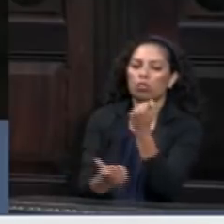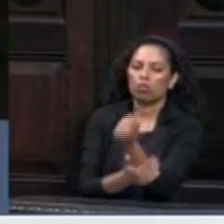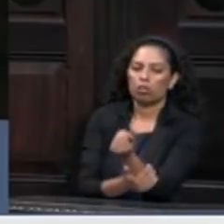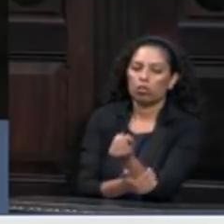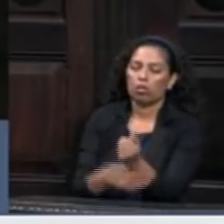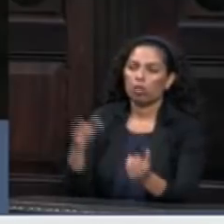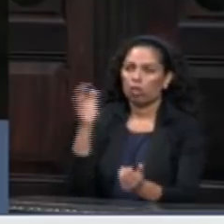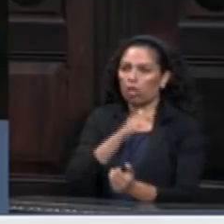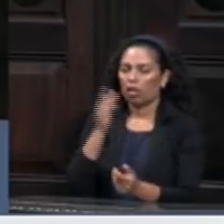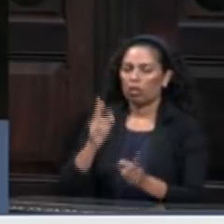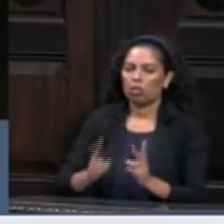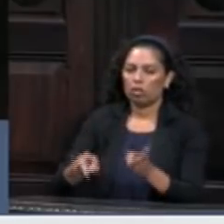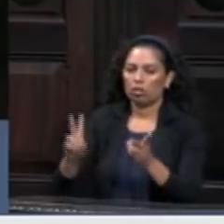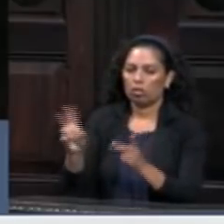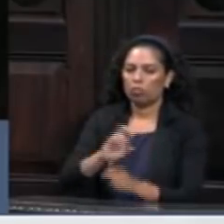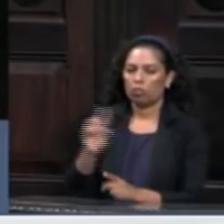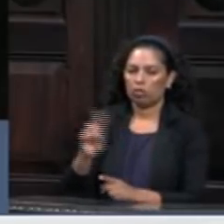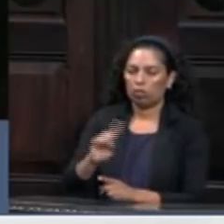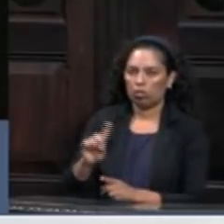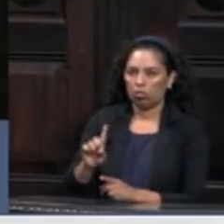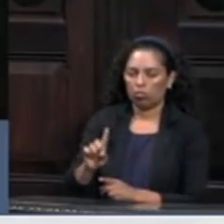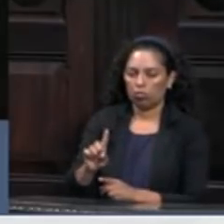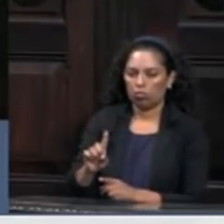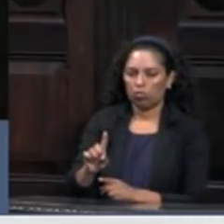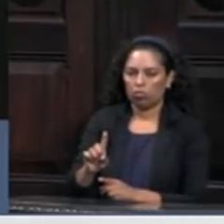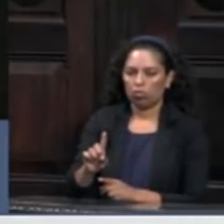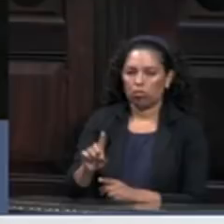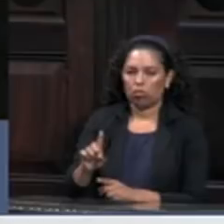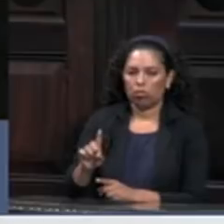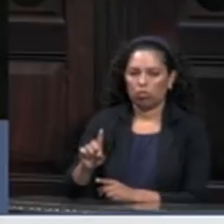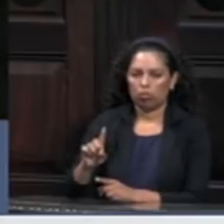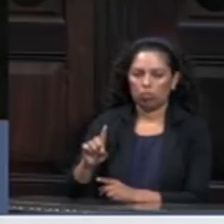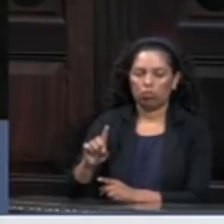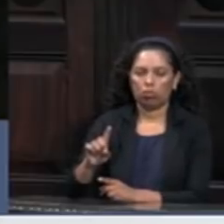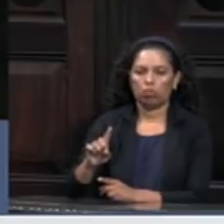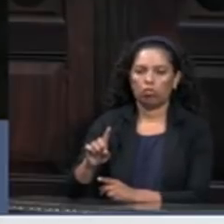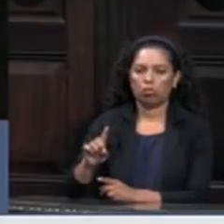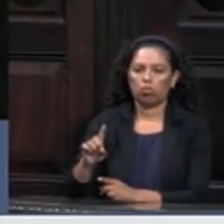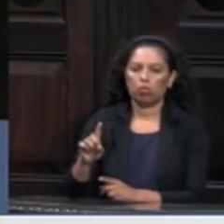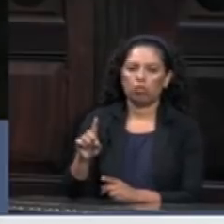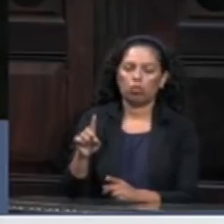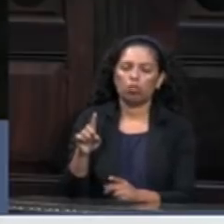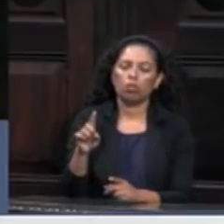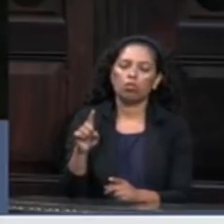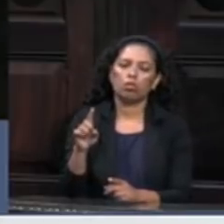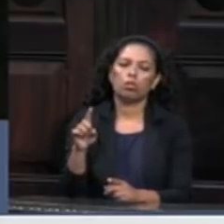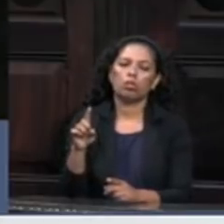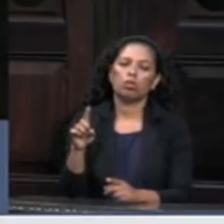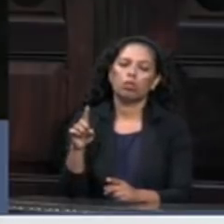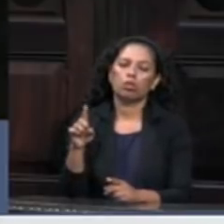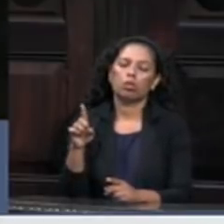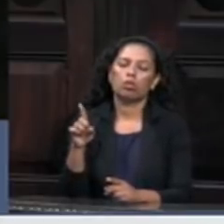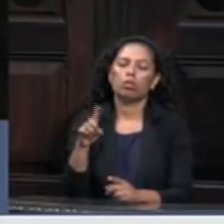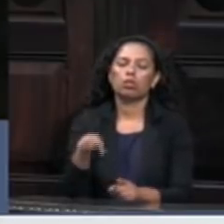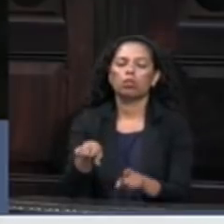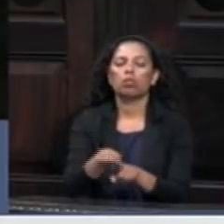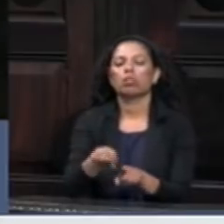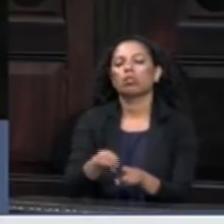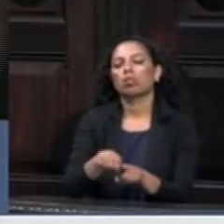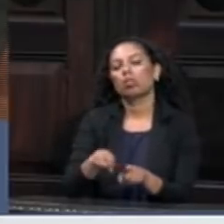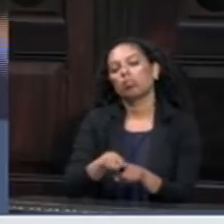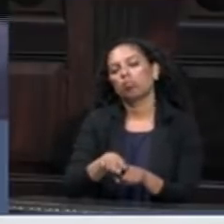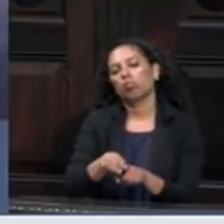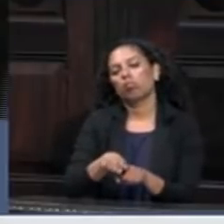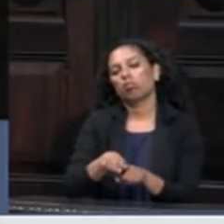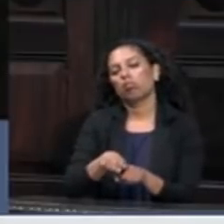temporária, ou tem segurança de mês sim, mês não, e também de uso